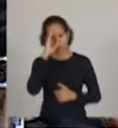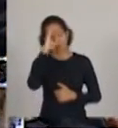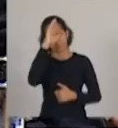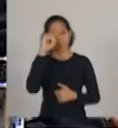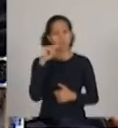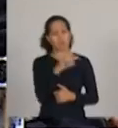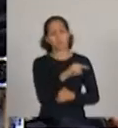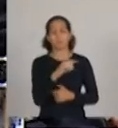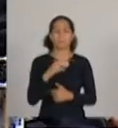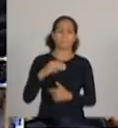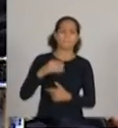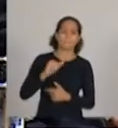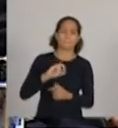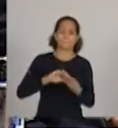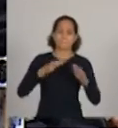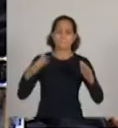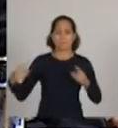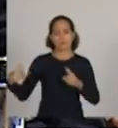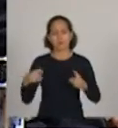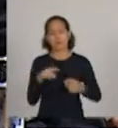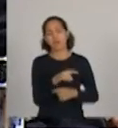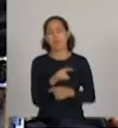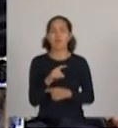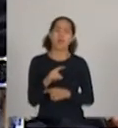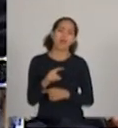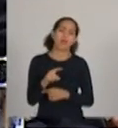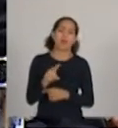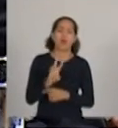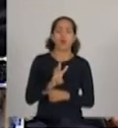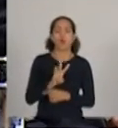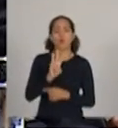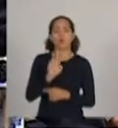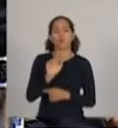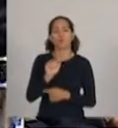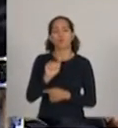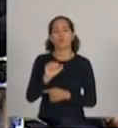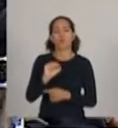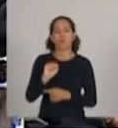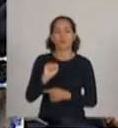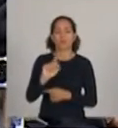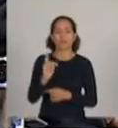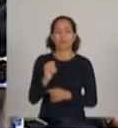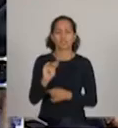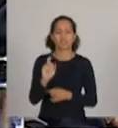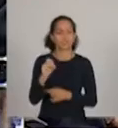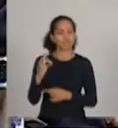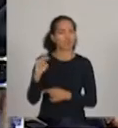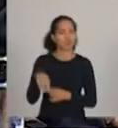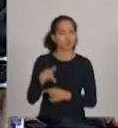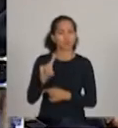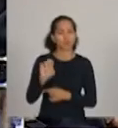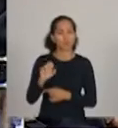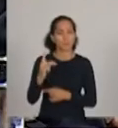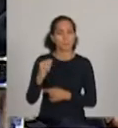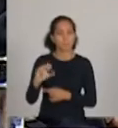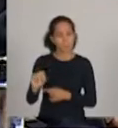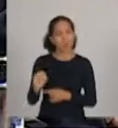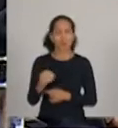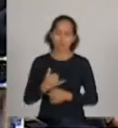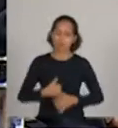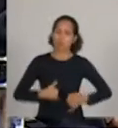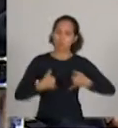Washington Luiz de Paula. É uma satisfação muito grande, tenho certeza, que até para os nossos telespectadores que nos assistem nesse exato